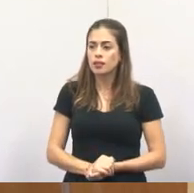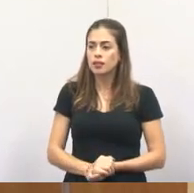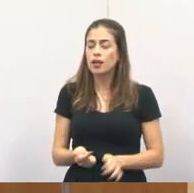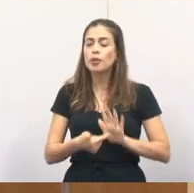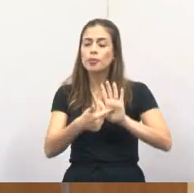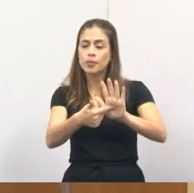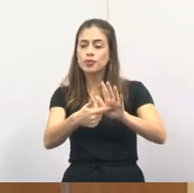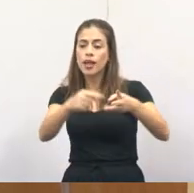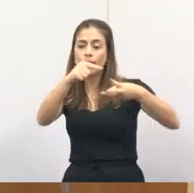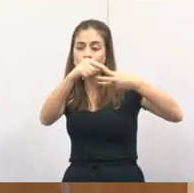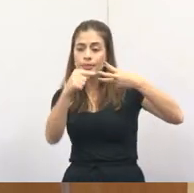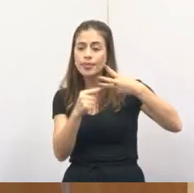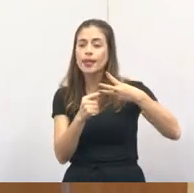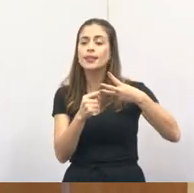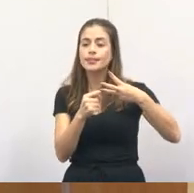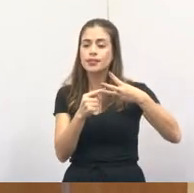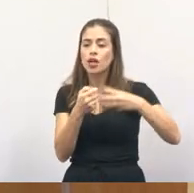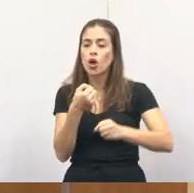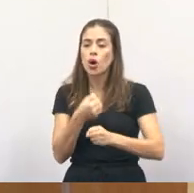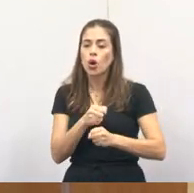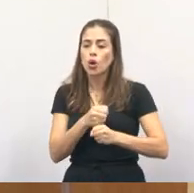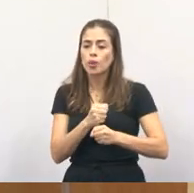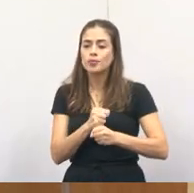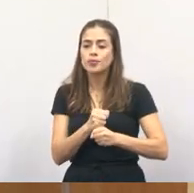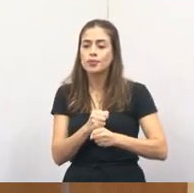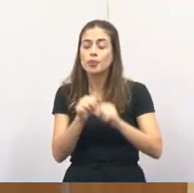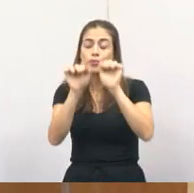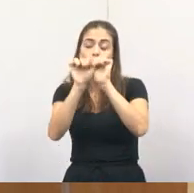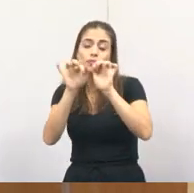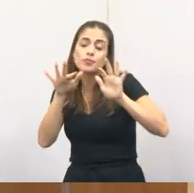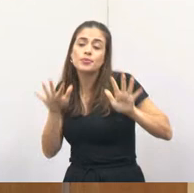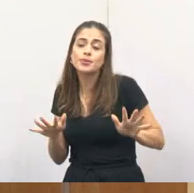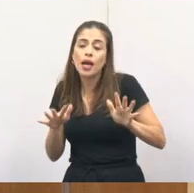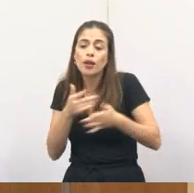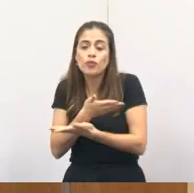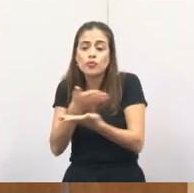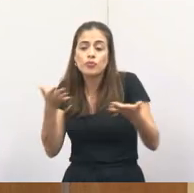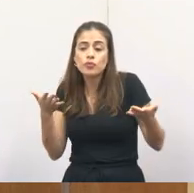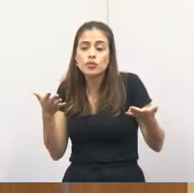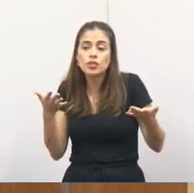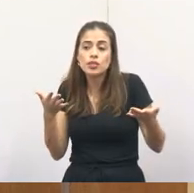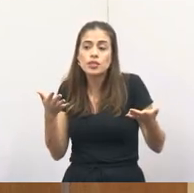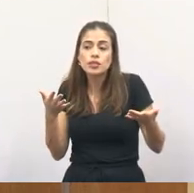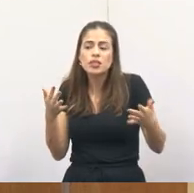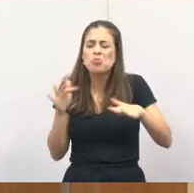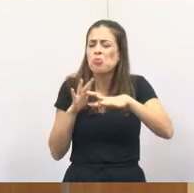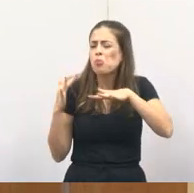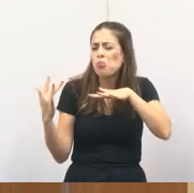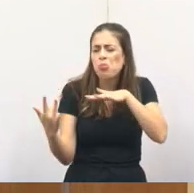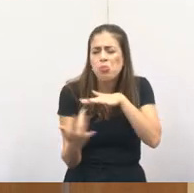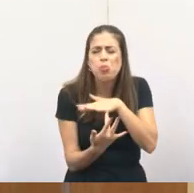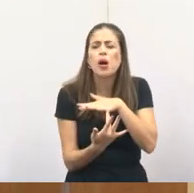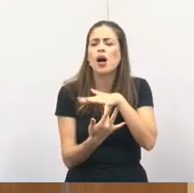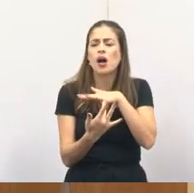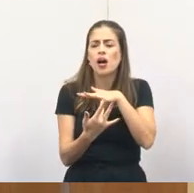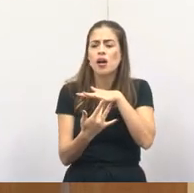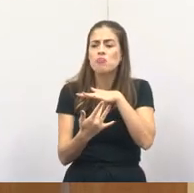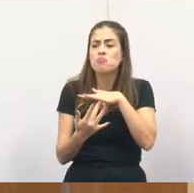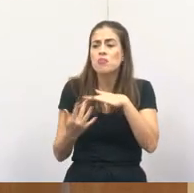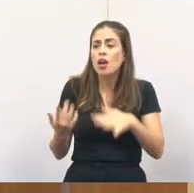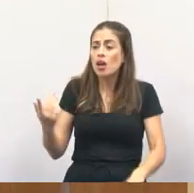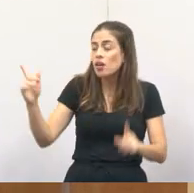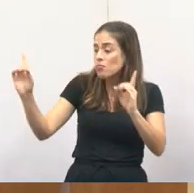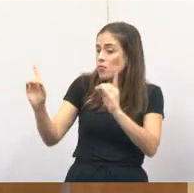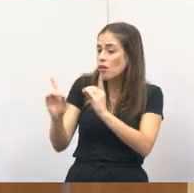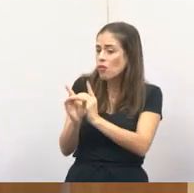três obras para poder esclarecer a você que entra nas nossas redes É você que me encontra nas